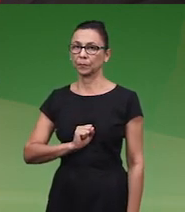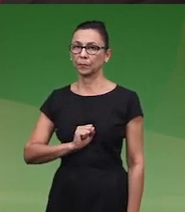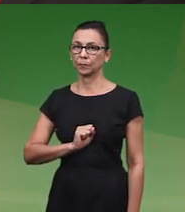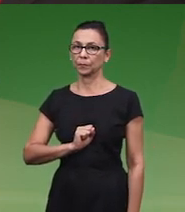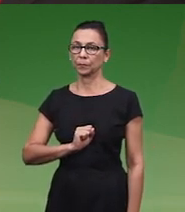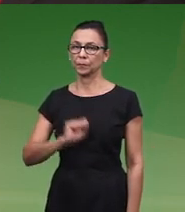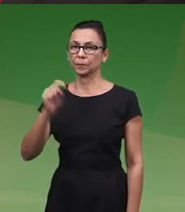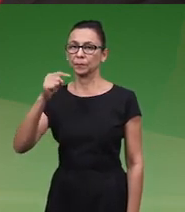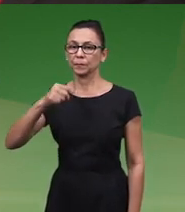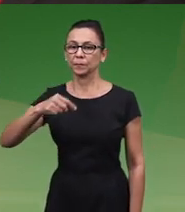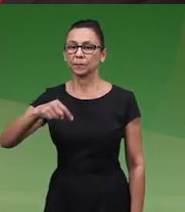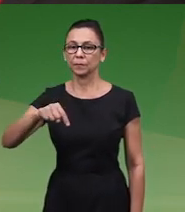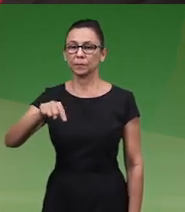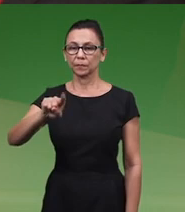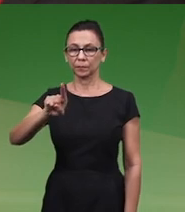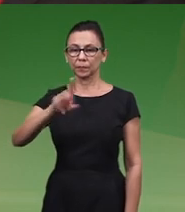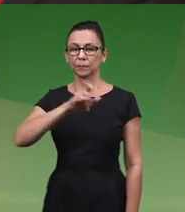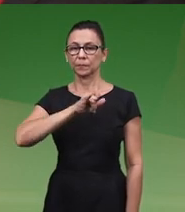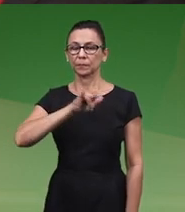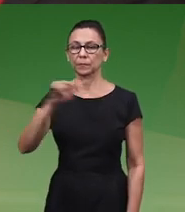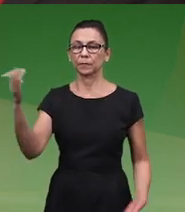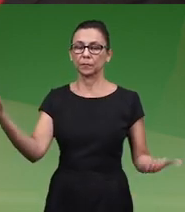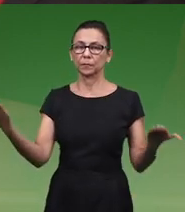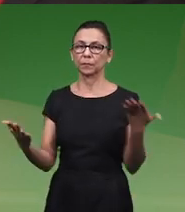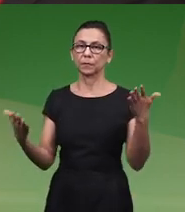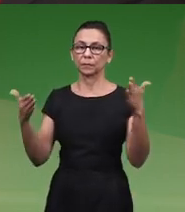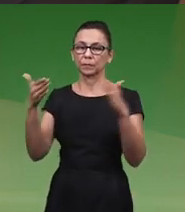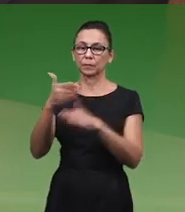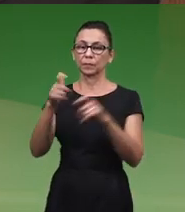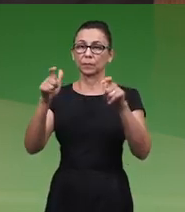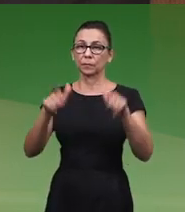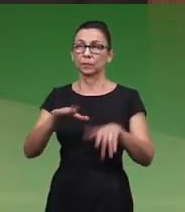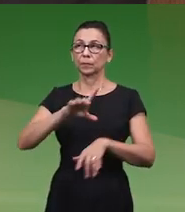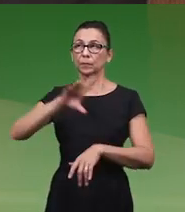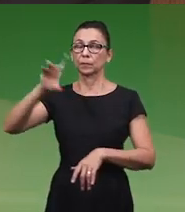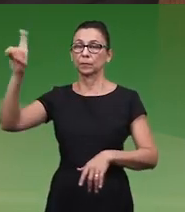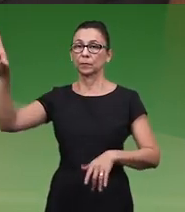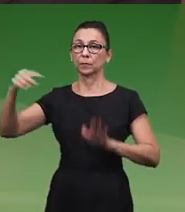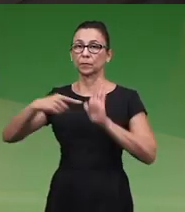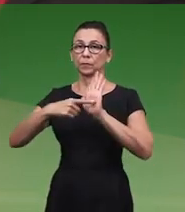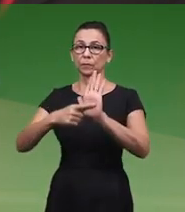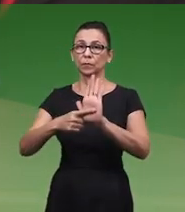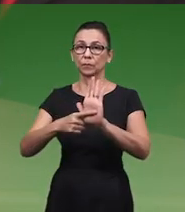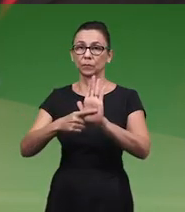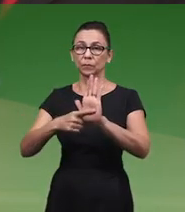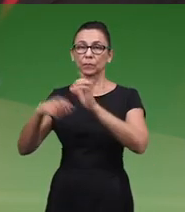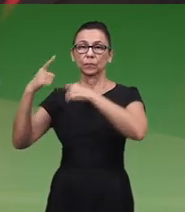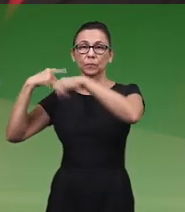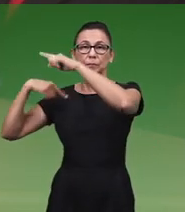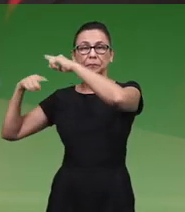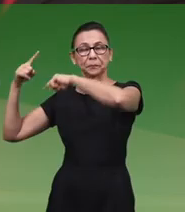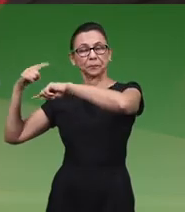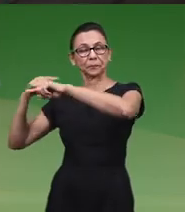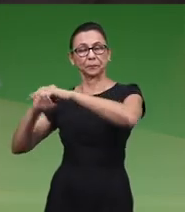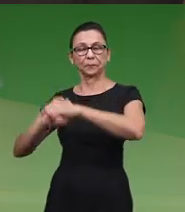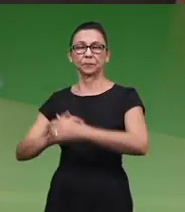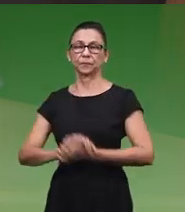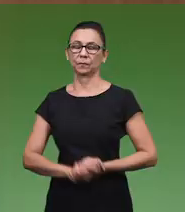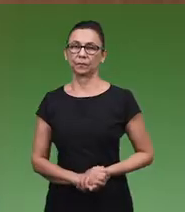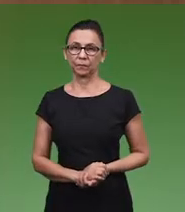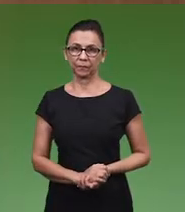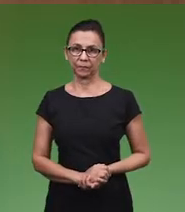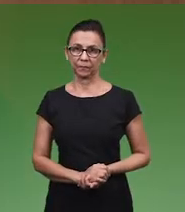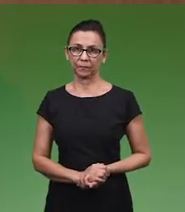e declararás que hoje entrei na terra que o Senhor jurou a nossos pais dar-nos. Muito bem, então a lei